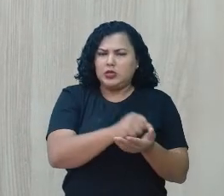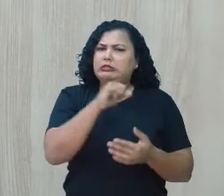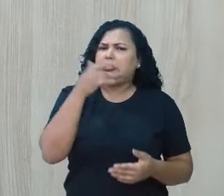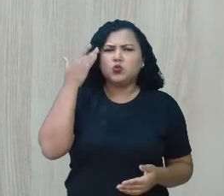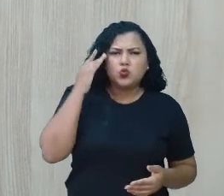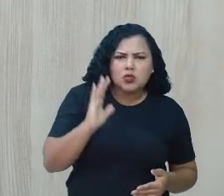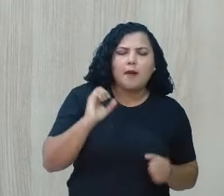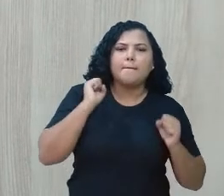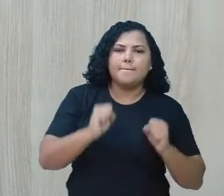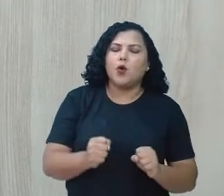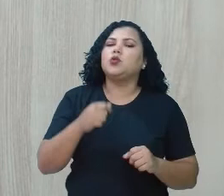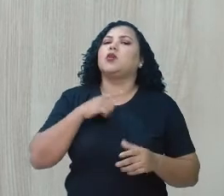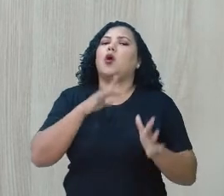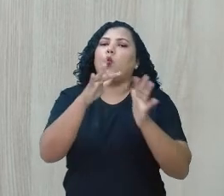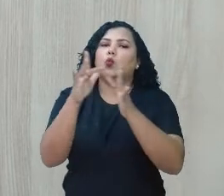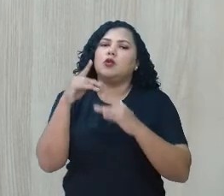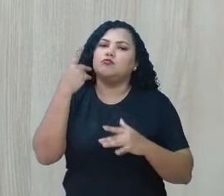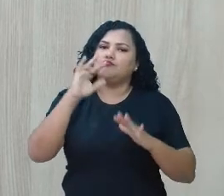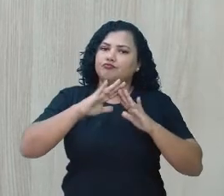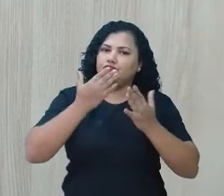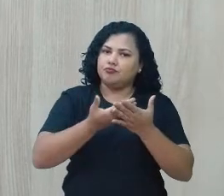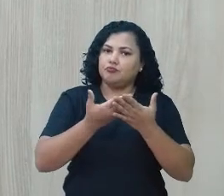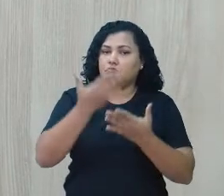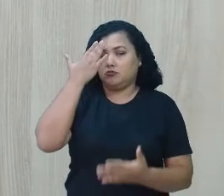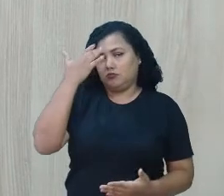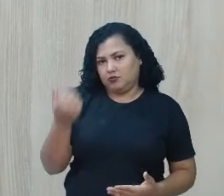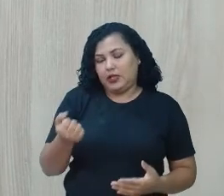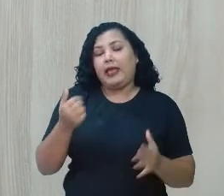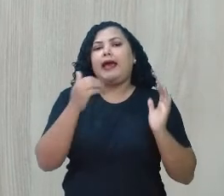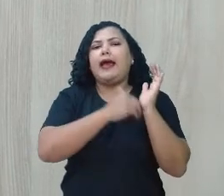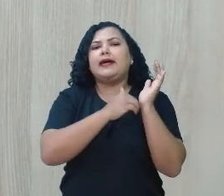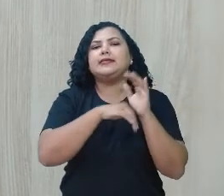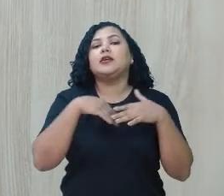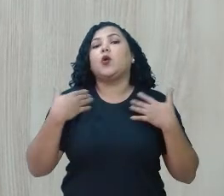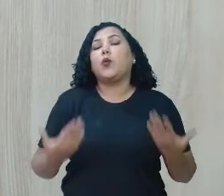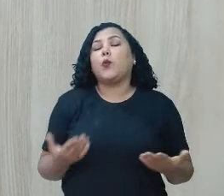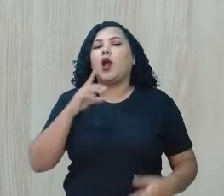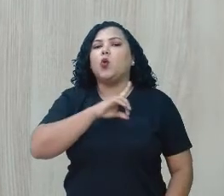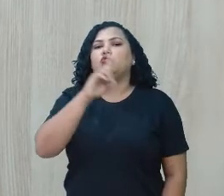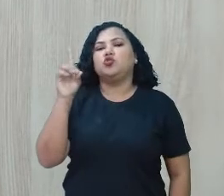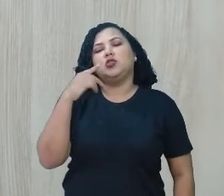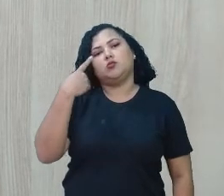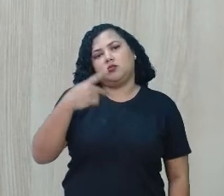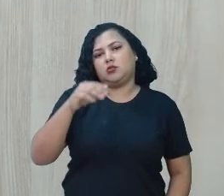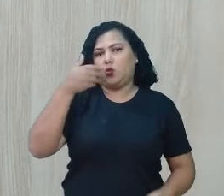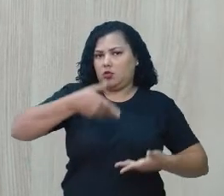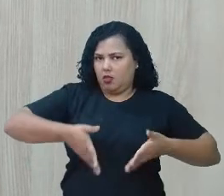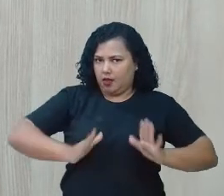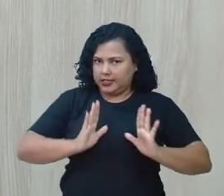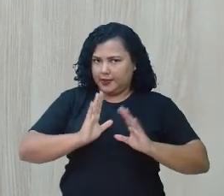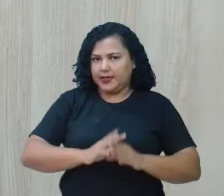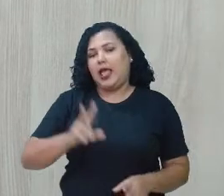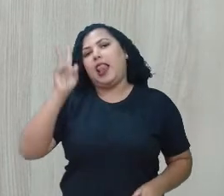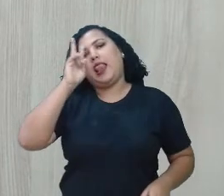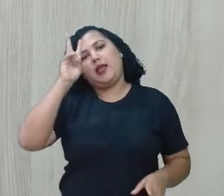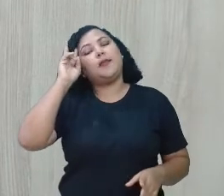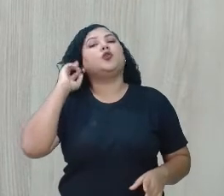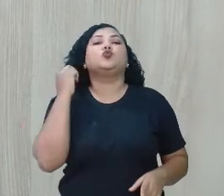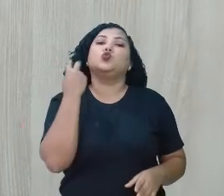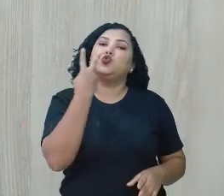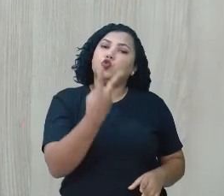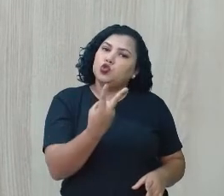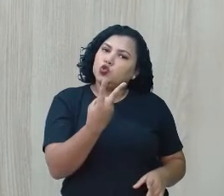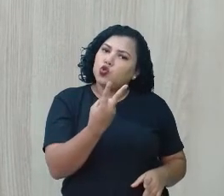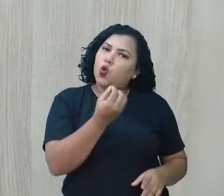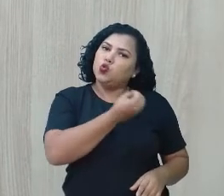para você ter o número de matrícula. E a senha é a data do seu nascimento. Lembrando, 2 dígitos para o